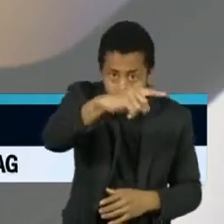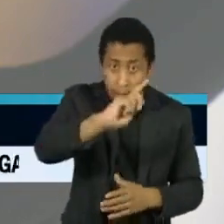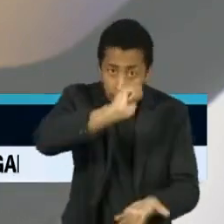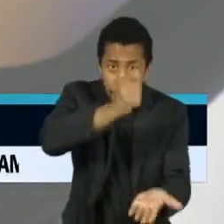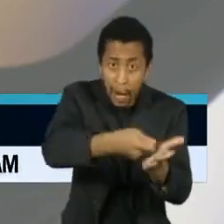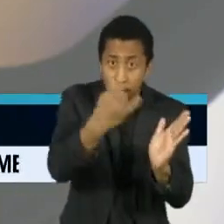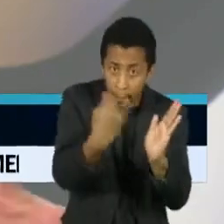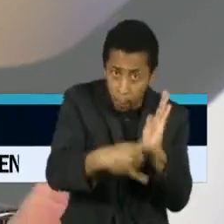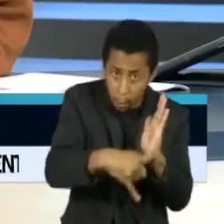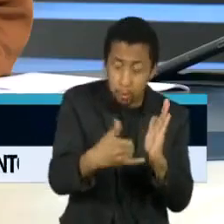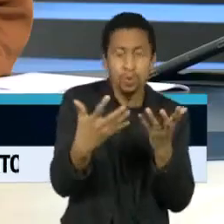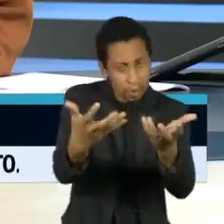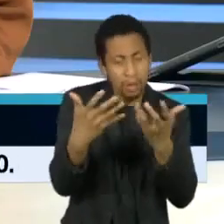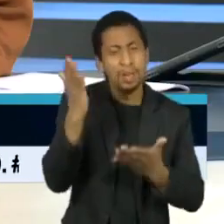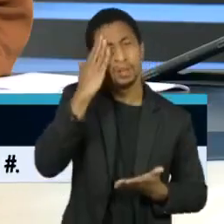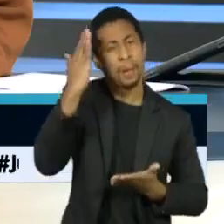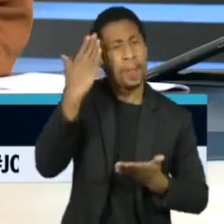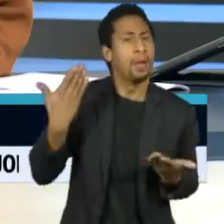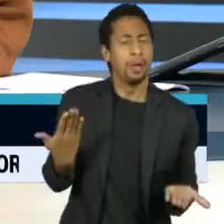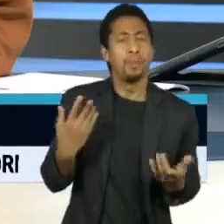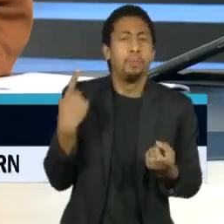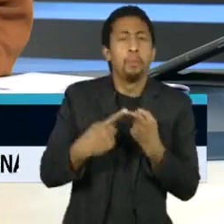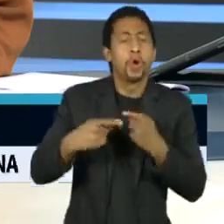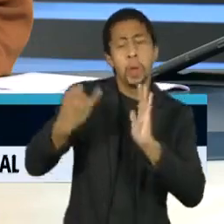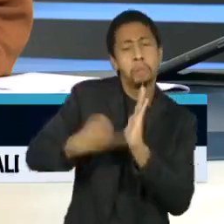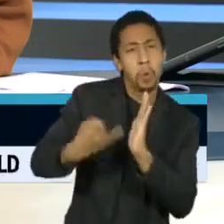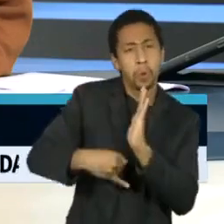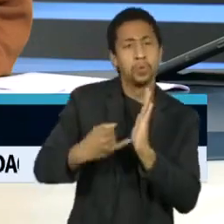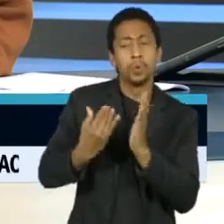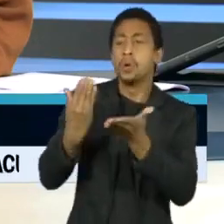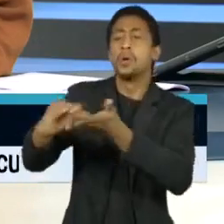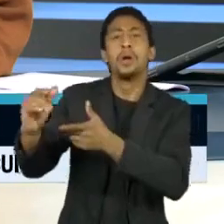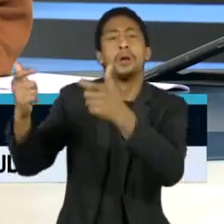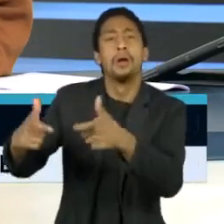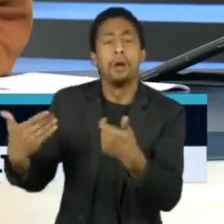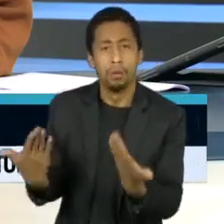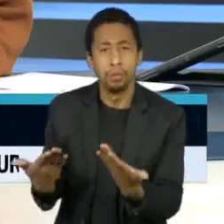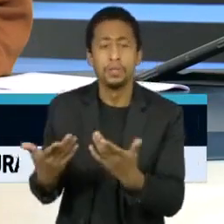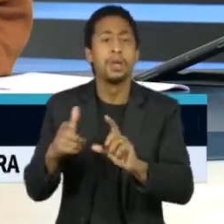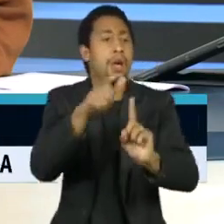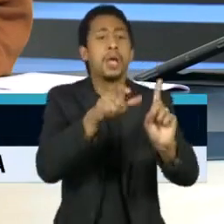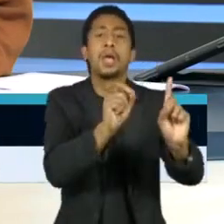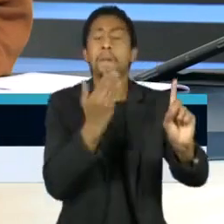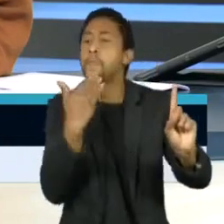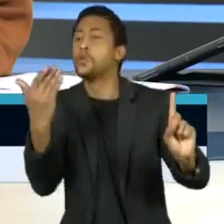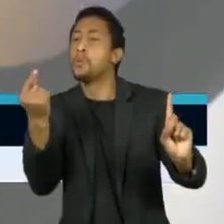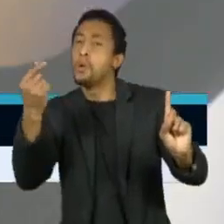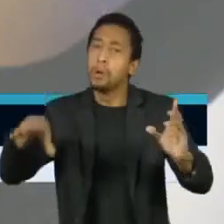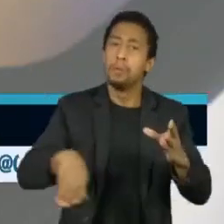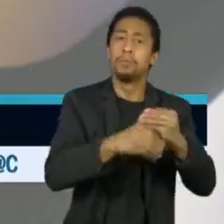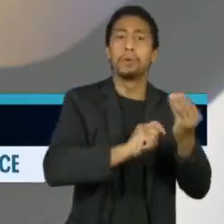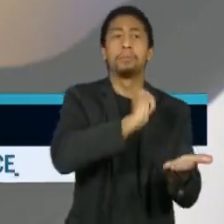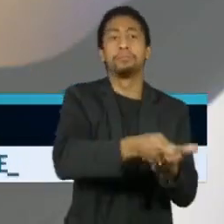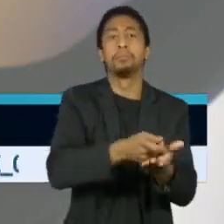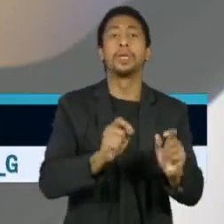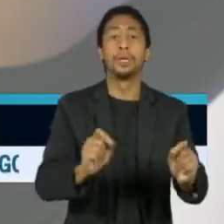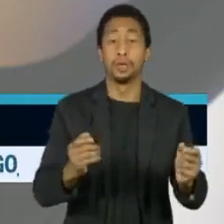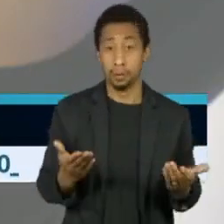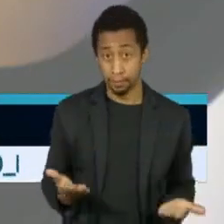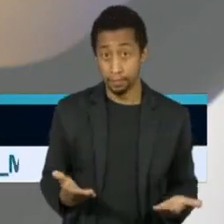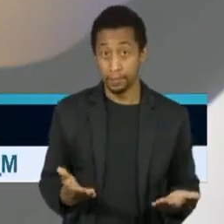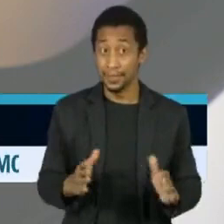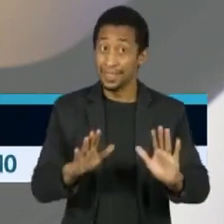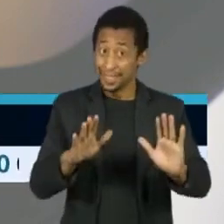gostaria de saber para quem foi e quem destina esse recurso que não é fácil para todo mundo e esse pessoal